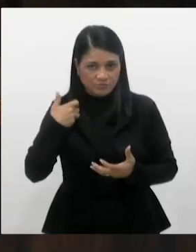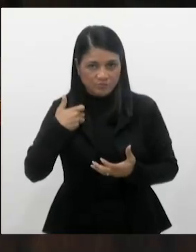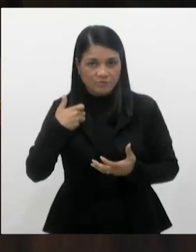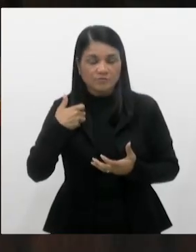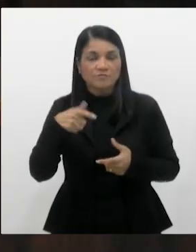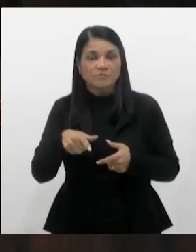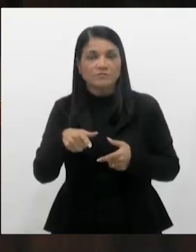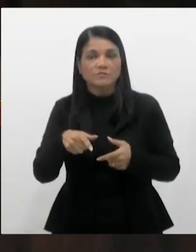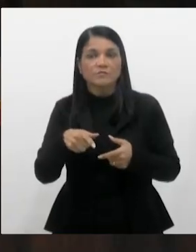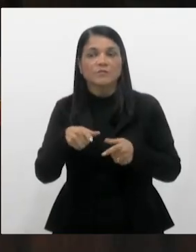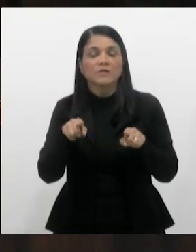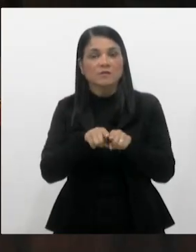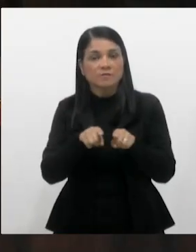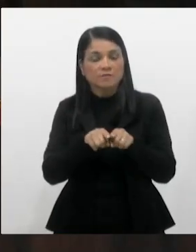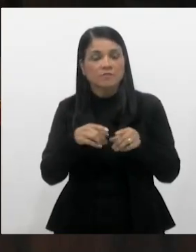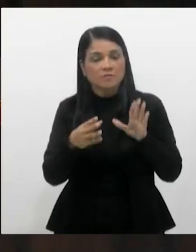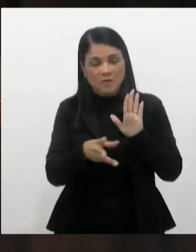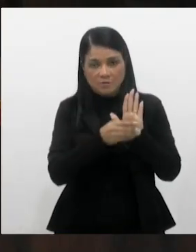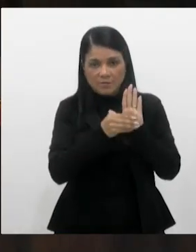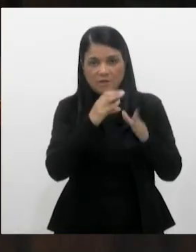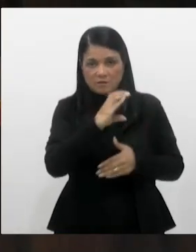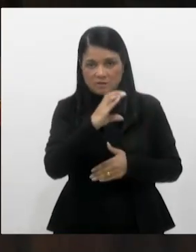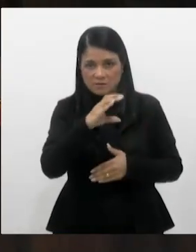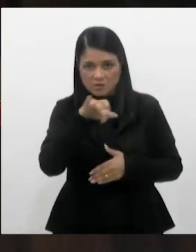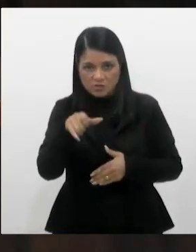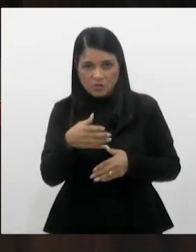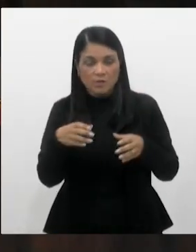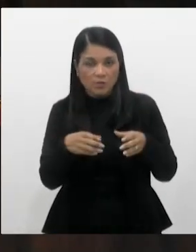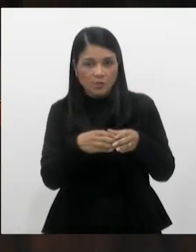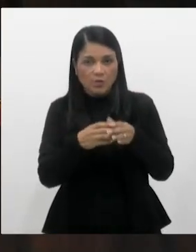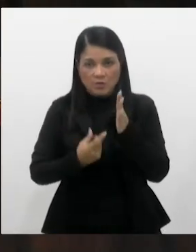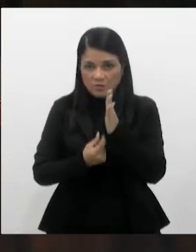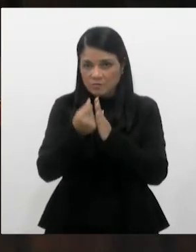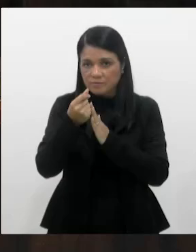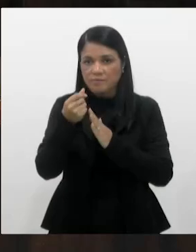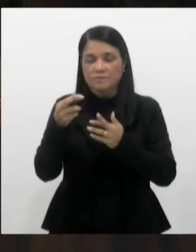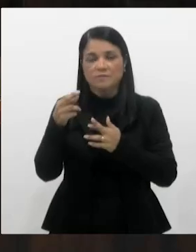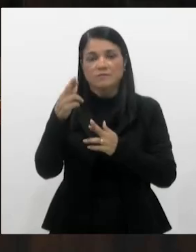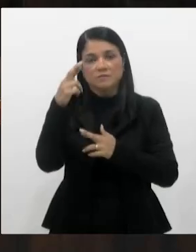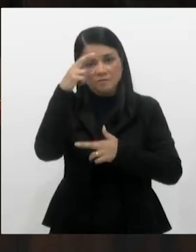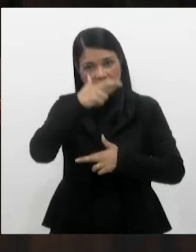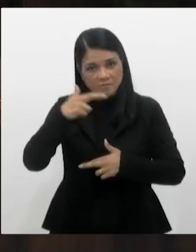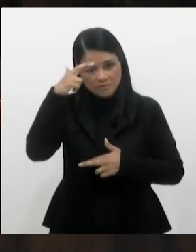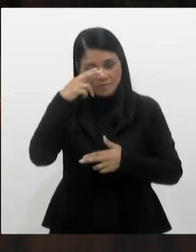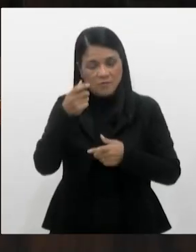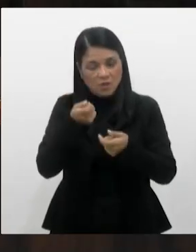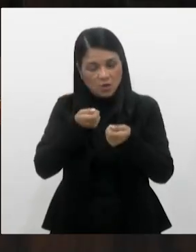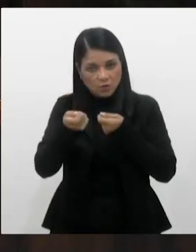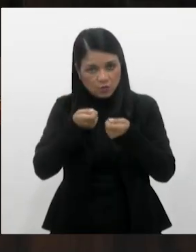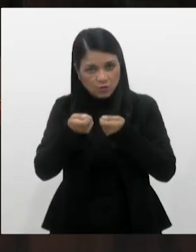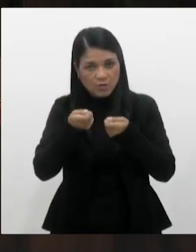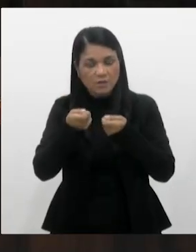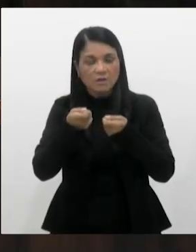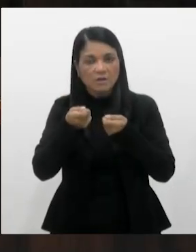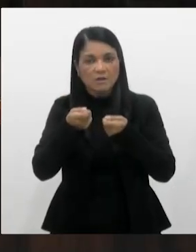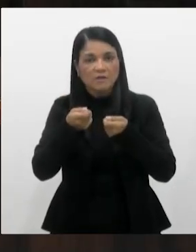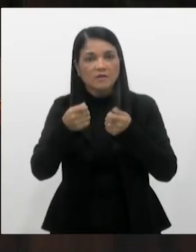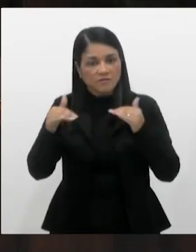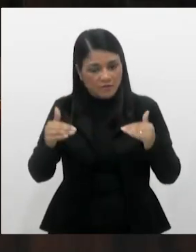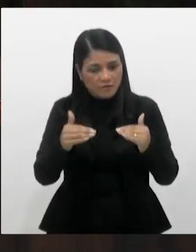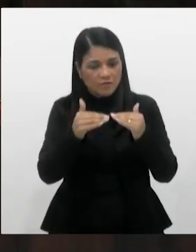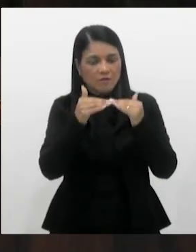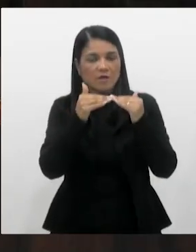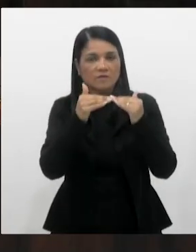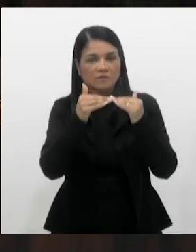com emendas da Comissão de Constituição e Justiça. E de Orçamento, Finanças, Fiscalização Financeira e Controle,